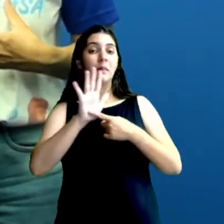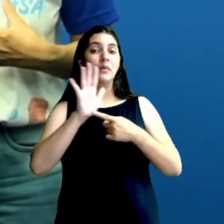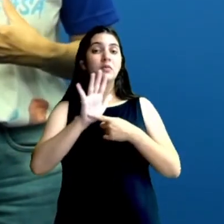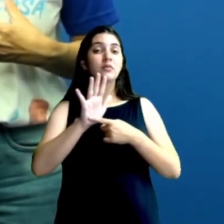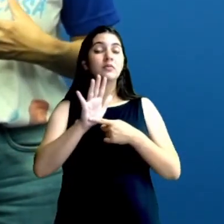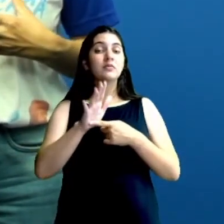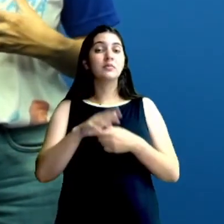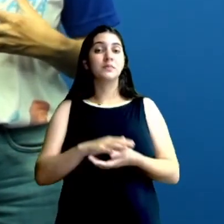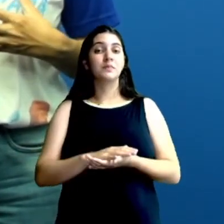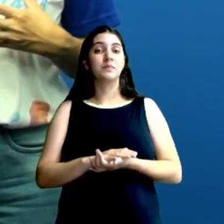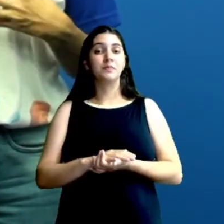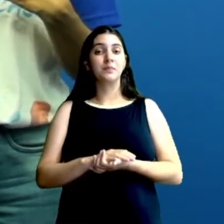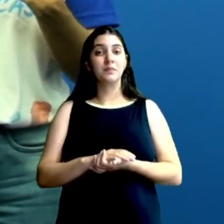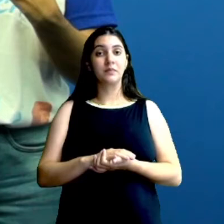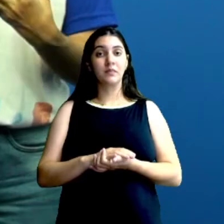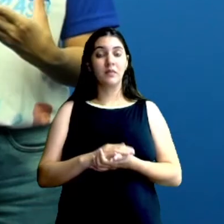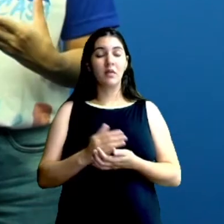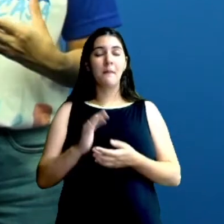mostrar-se